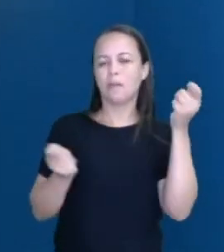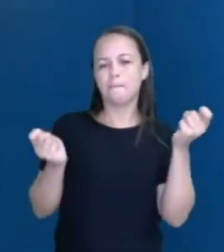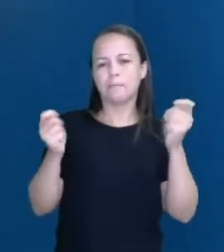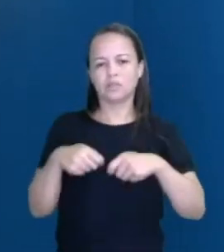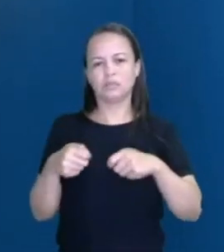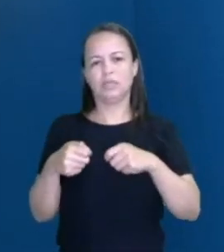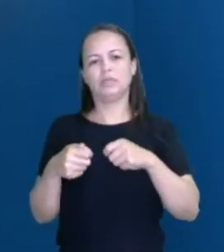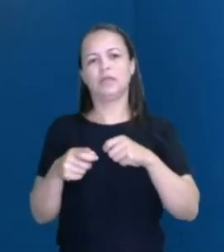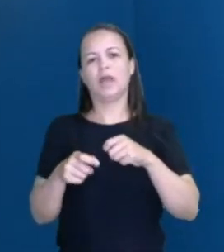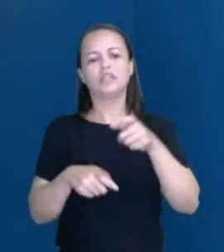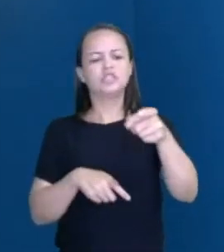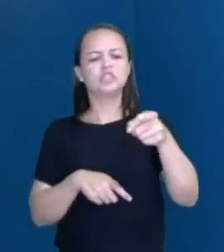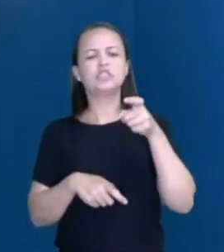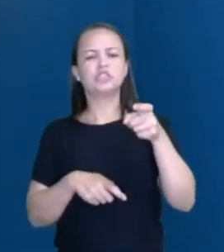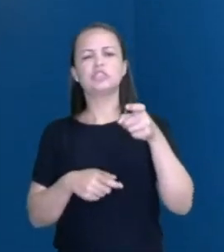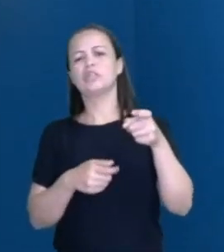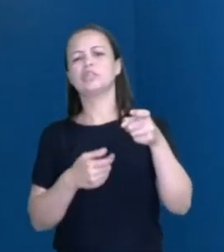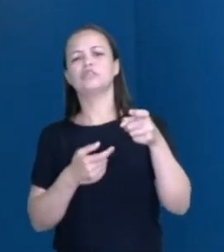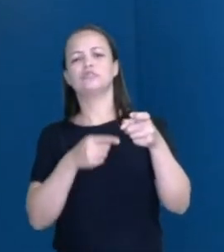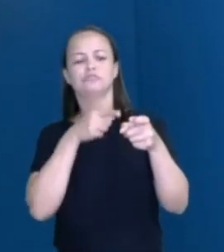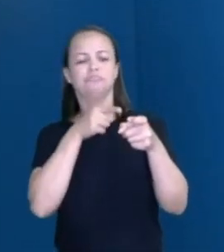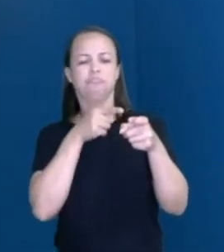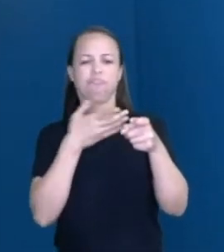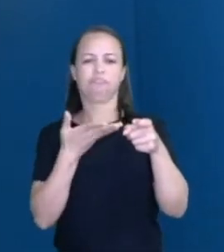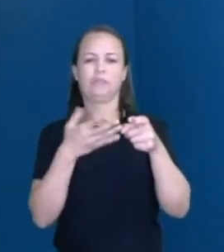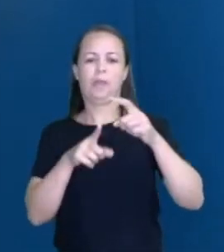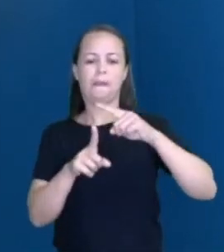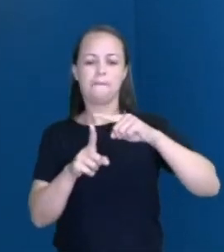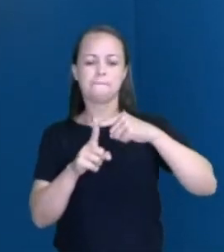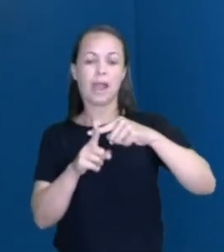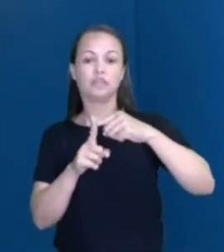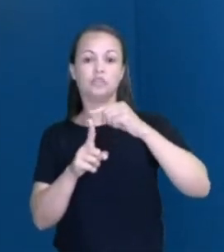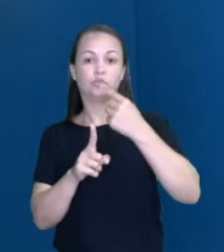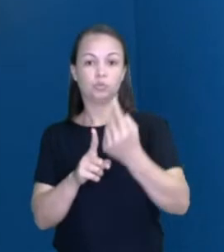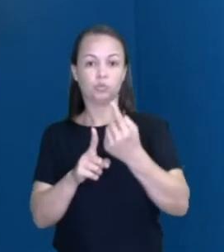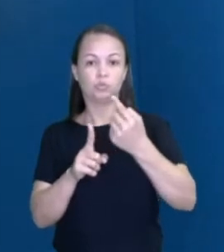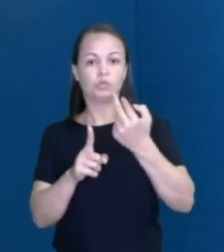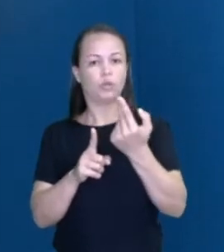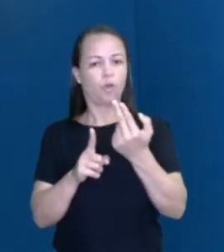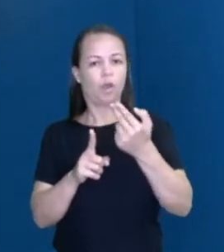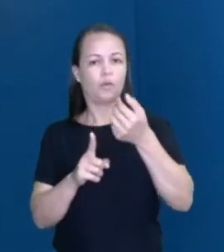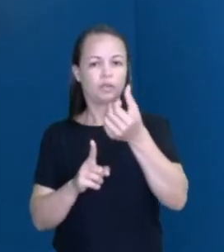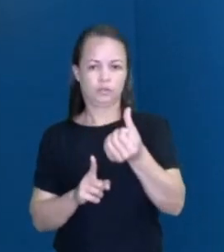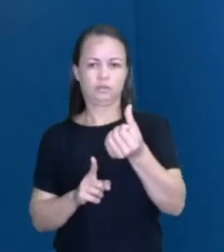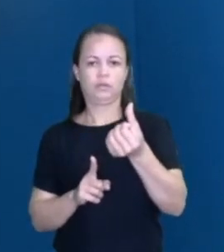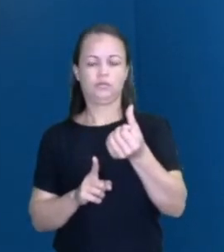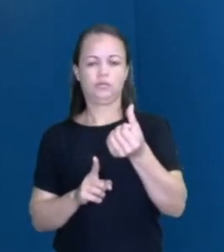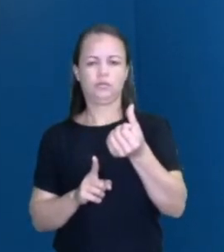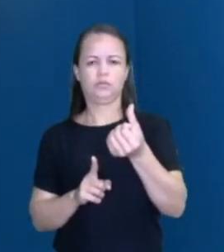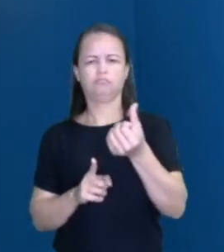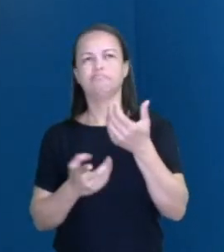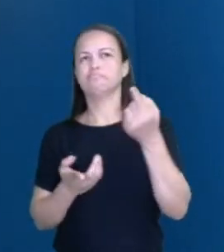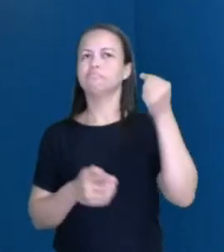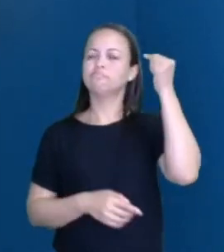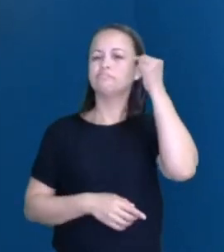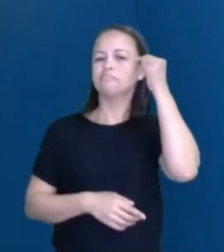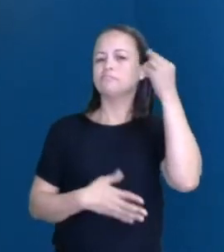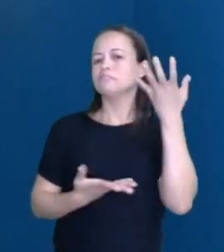de x. Ó, x mais 1 é igual a 6. Vamos